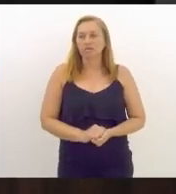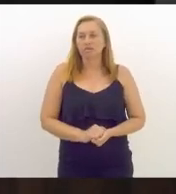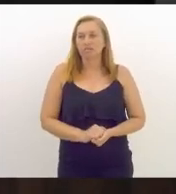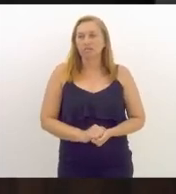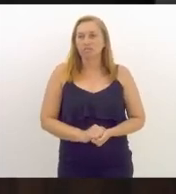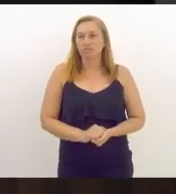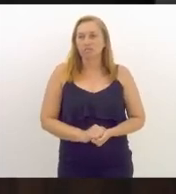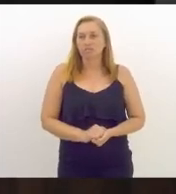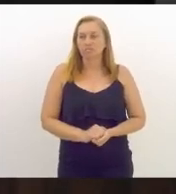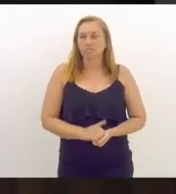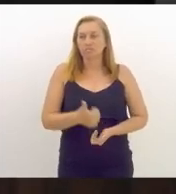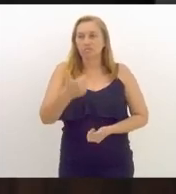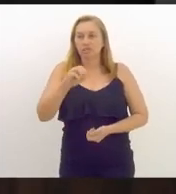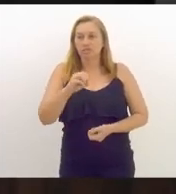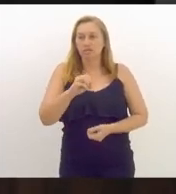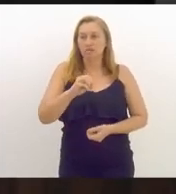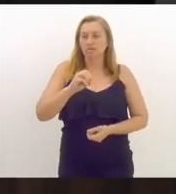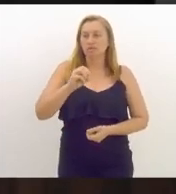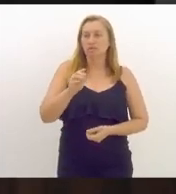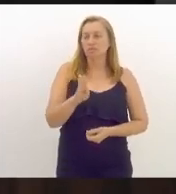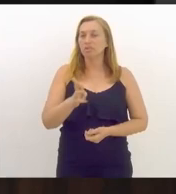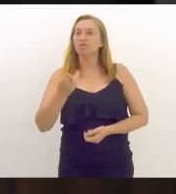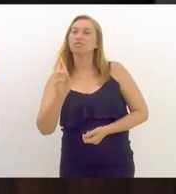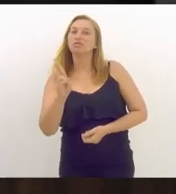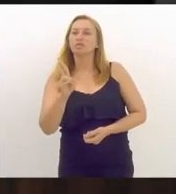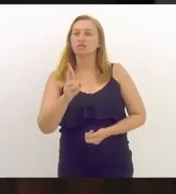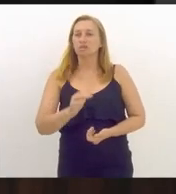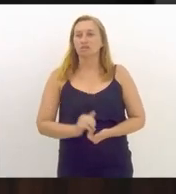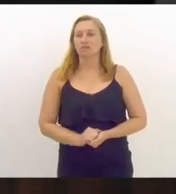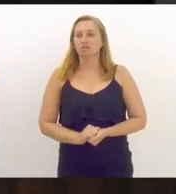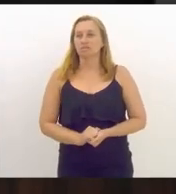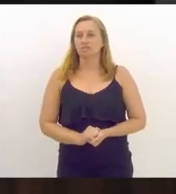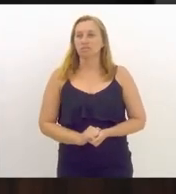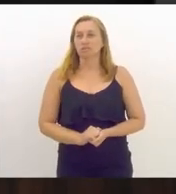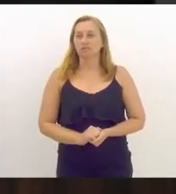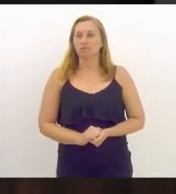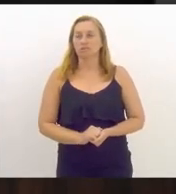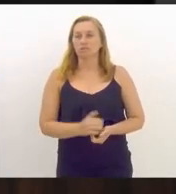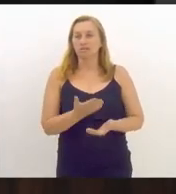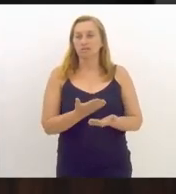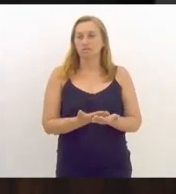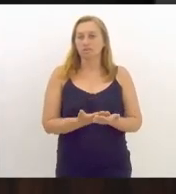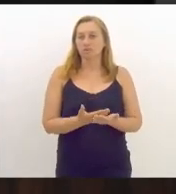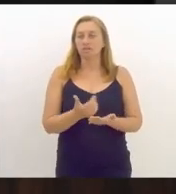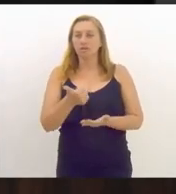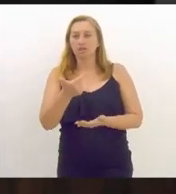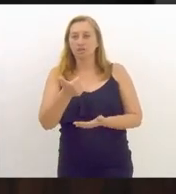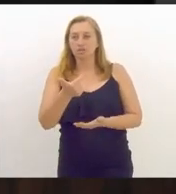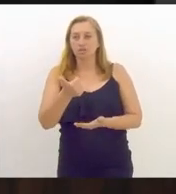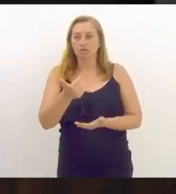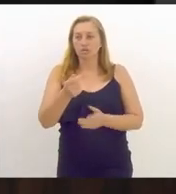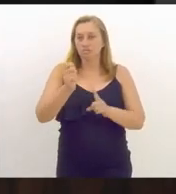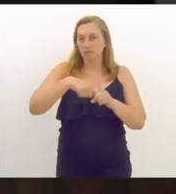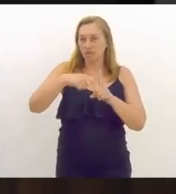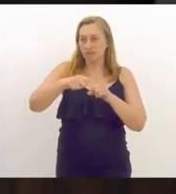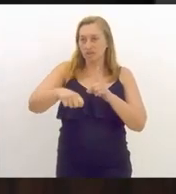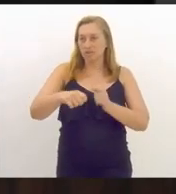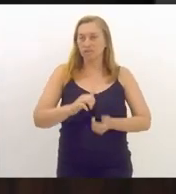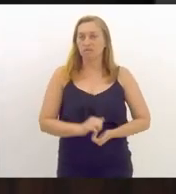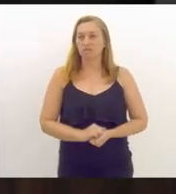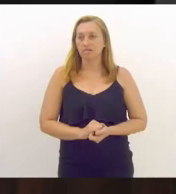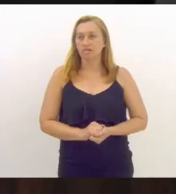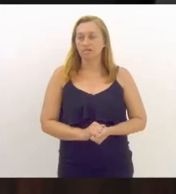passa de 10 bilhões de reais a queda da receita em 12 meses tá aí para todo mundo ver